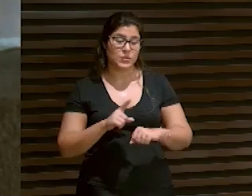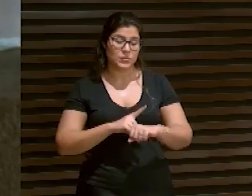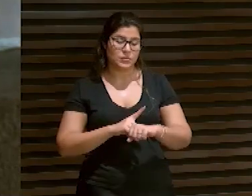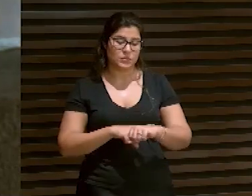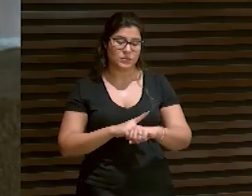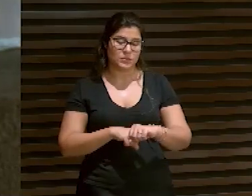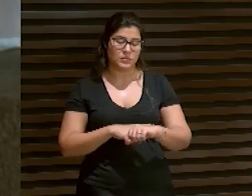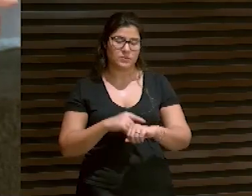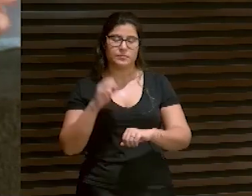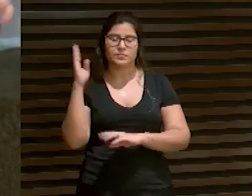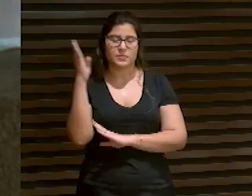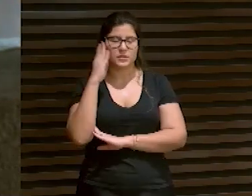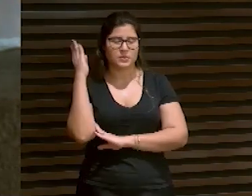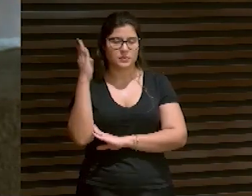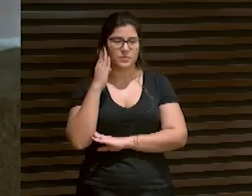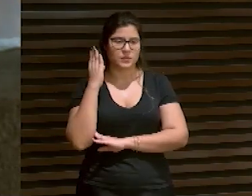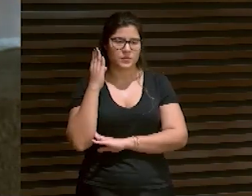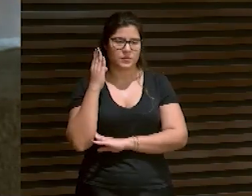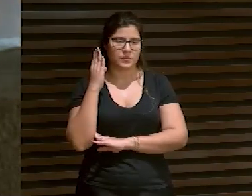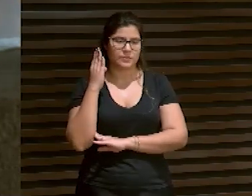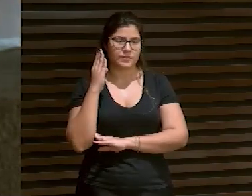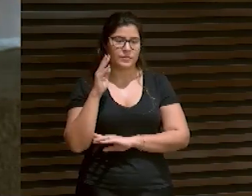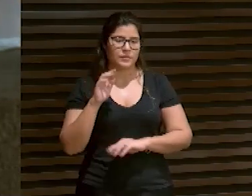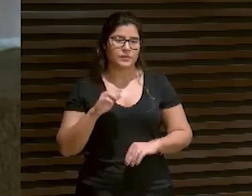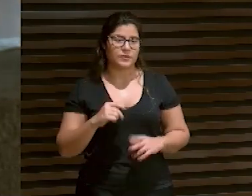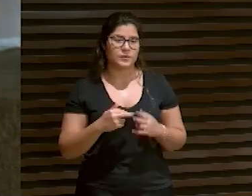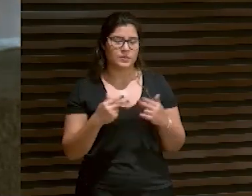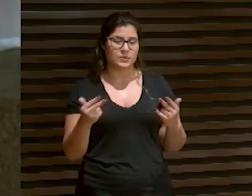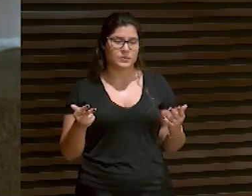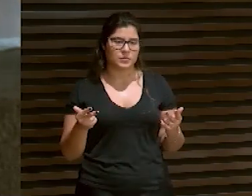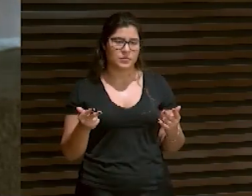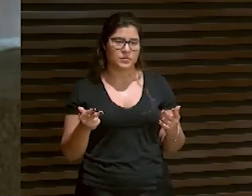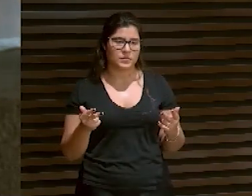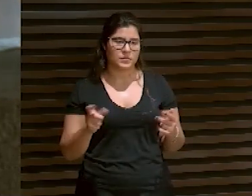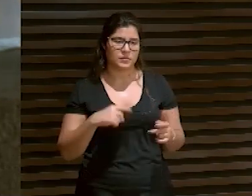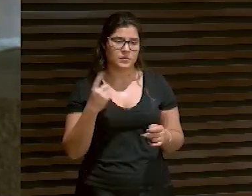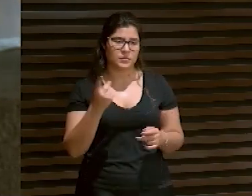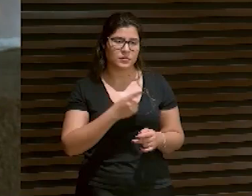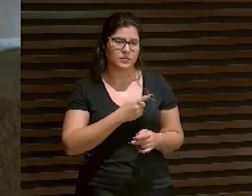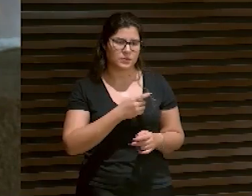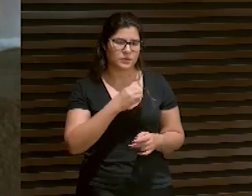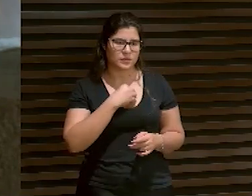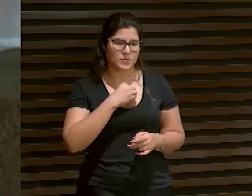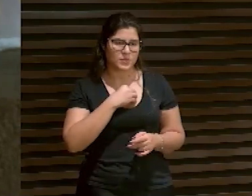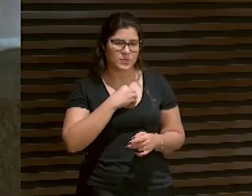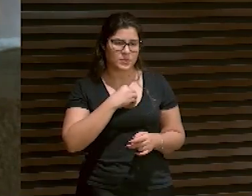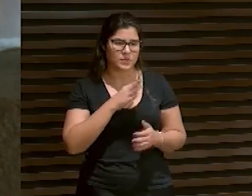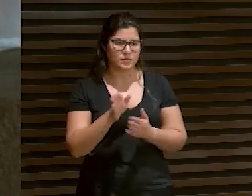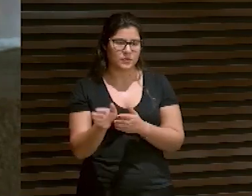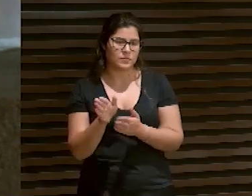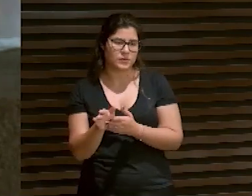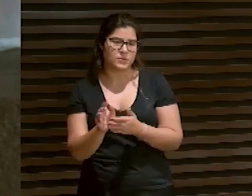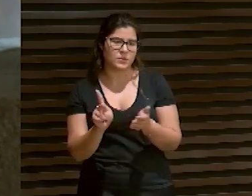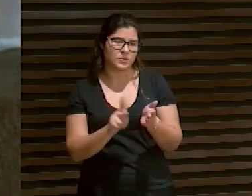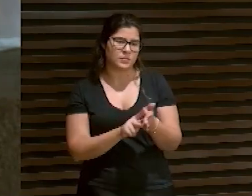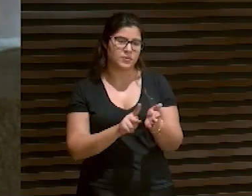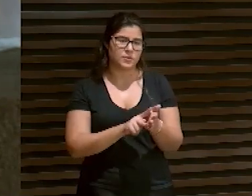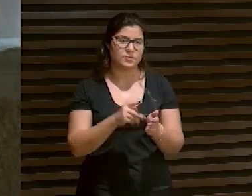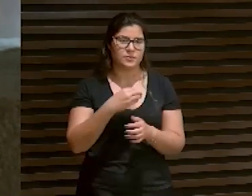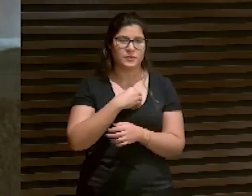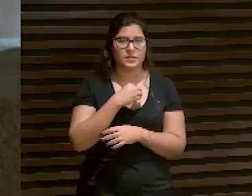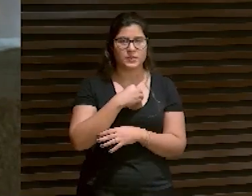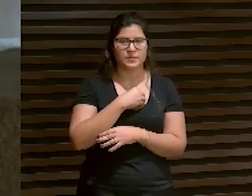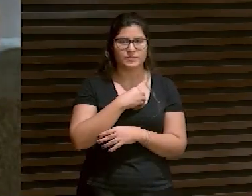estamos atribuindo ao outro ou a outras coisas a culpa do nosso pecado que é nosso. Se a gente se lembrar, por exemplo, do